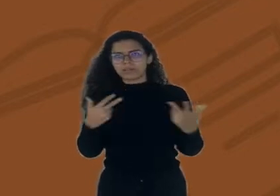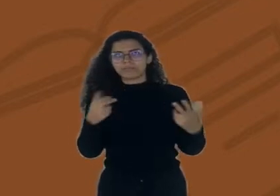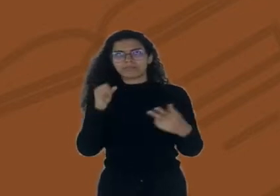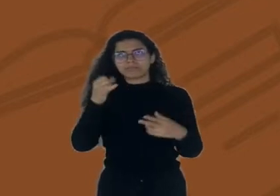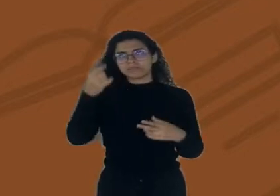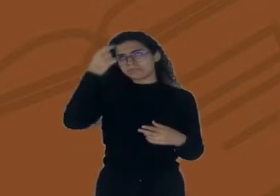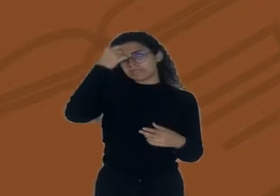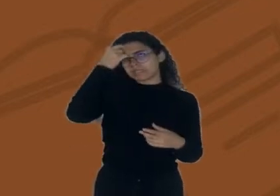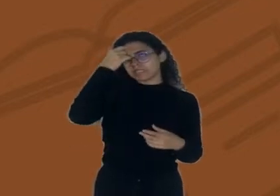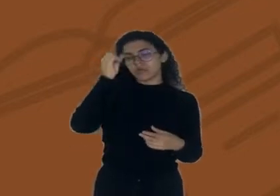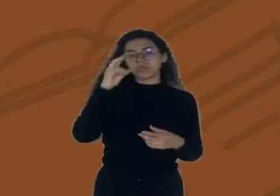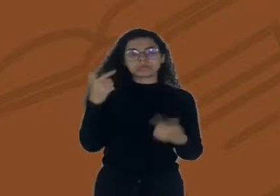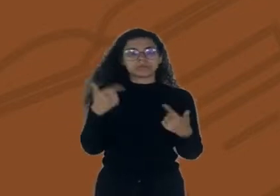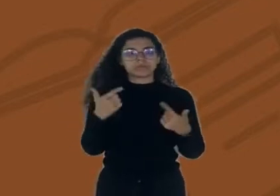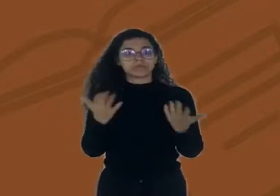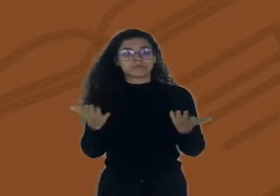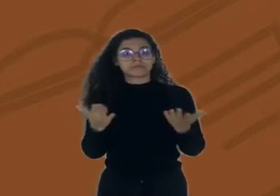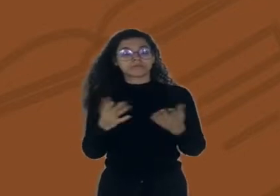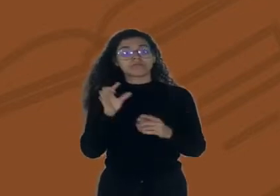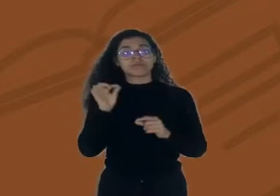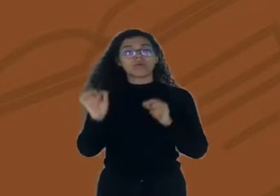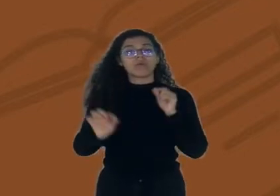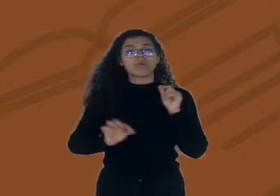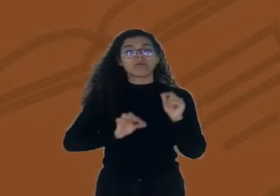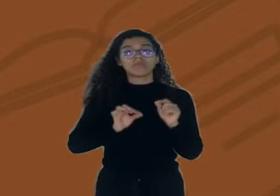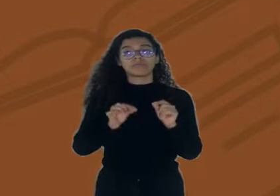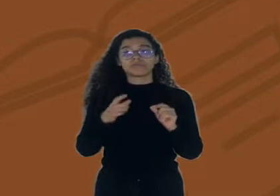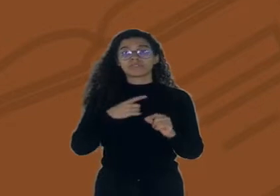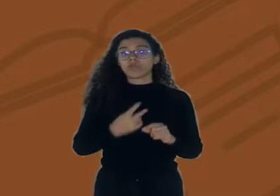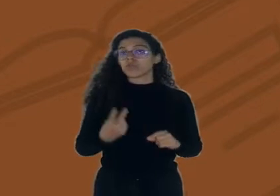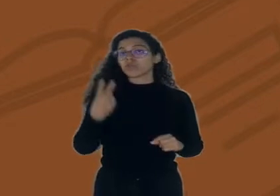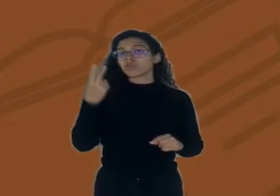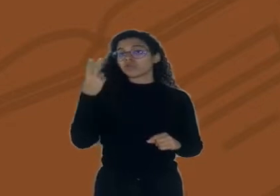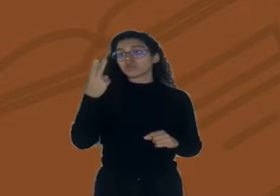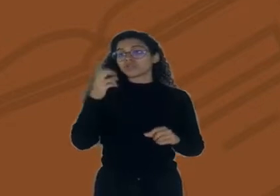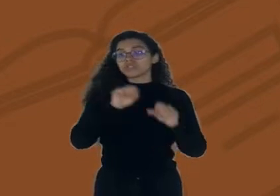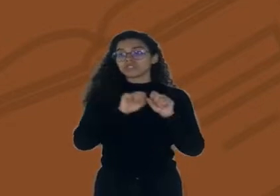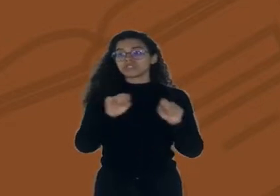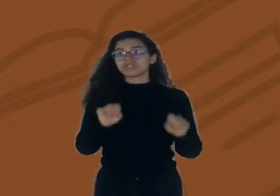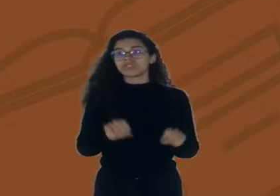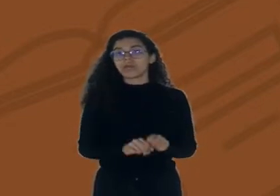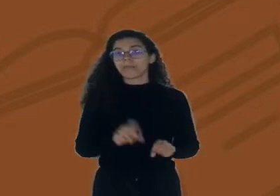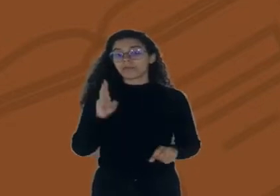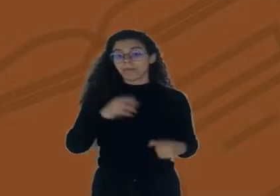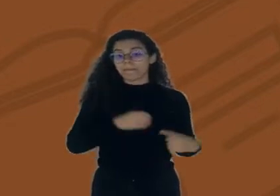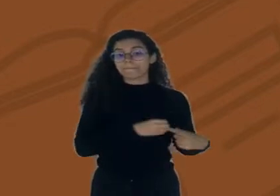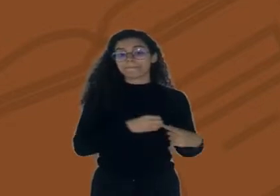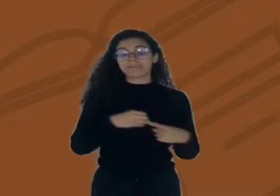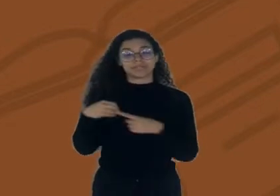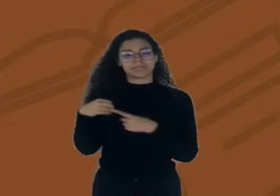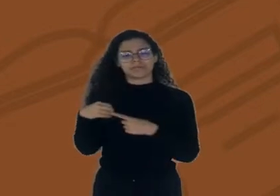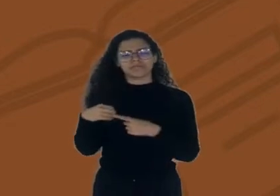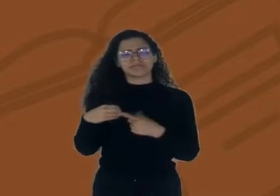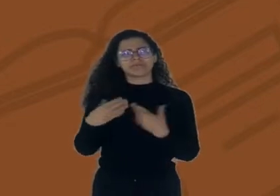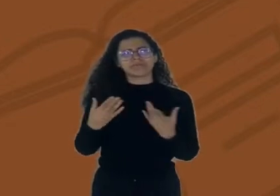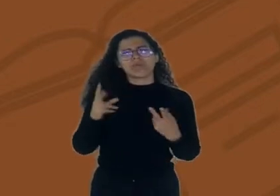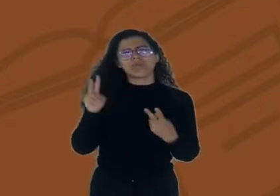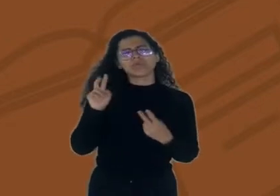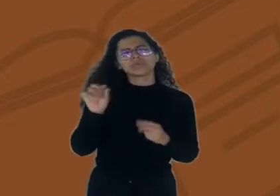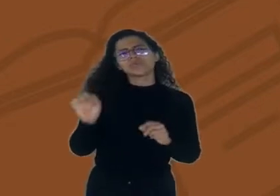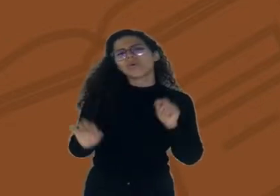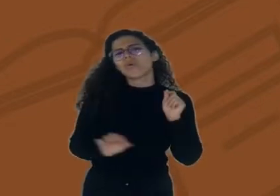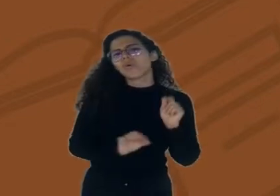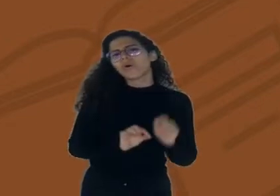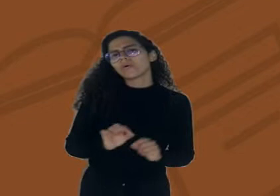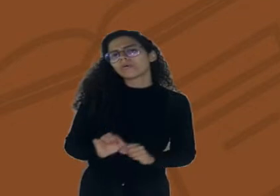irracionais, são controlados basicamente por dois sistemas. Professor, quais são esses dois